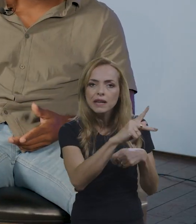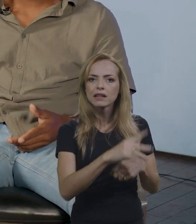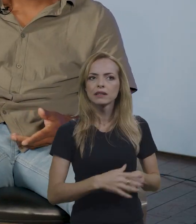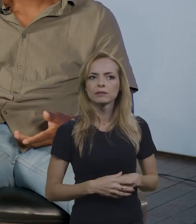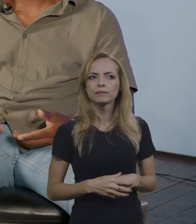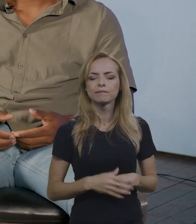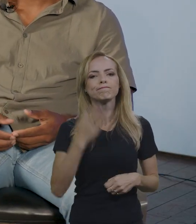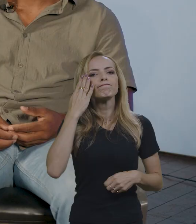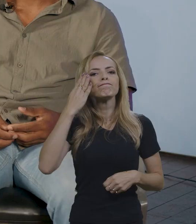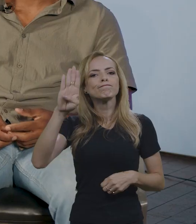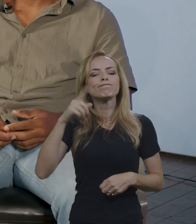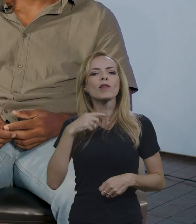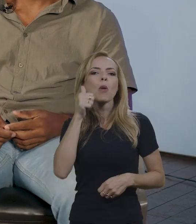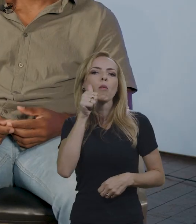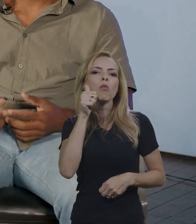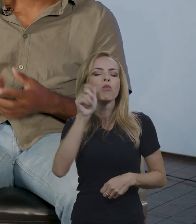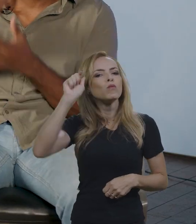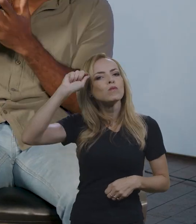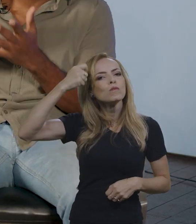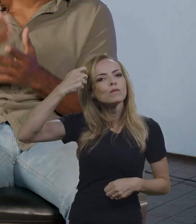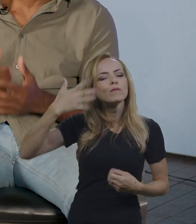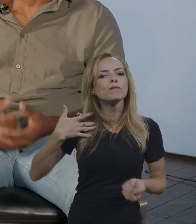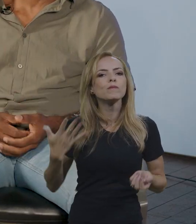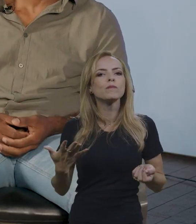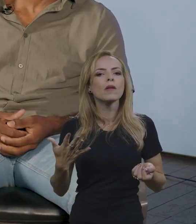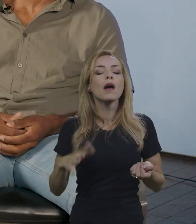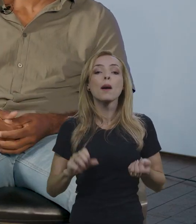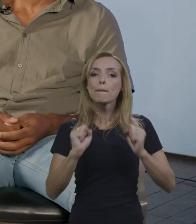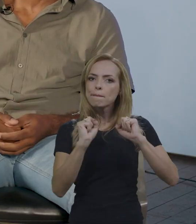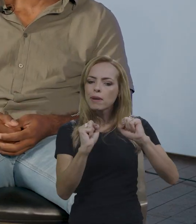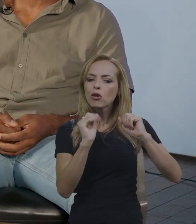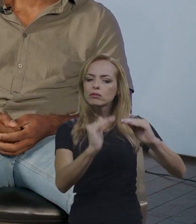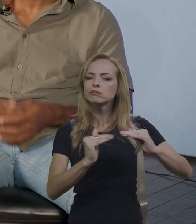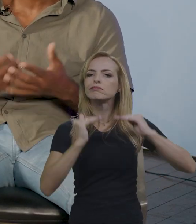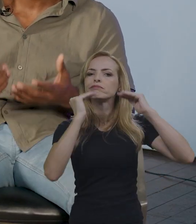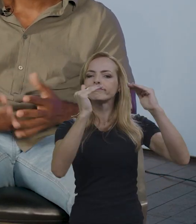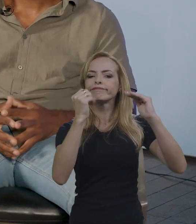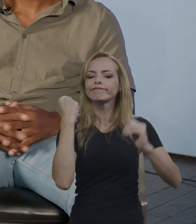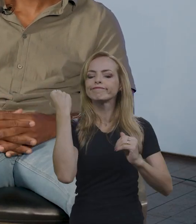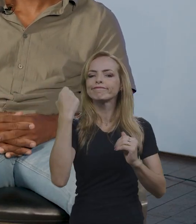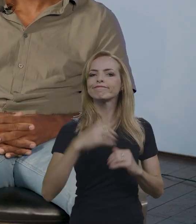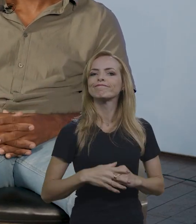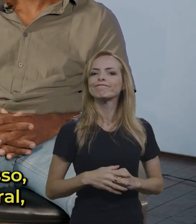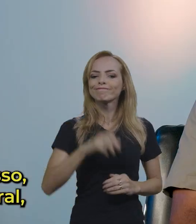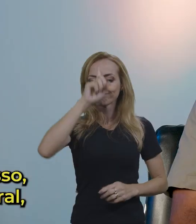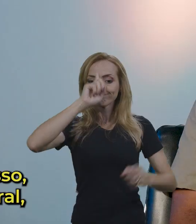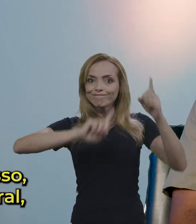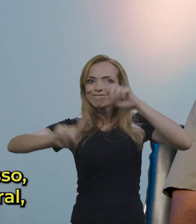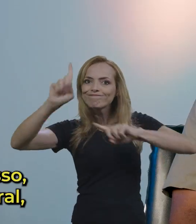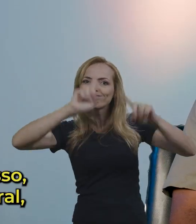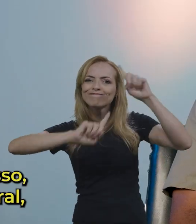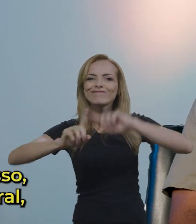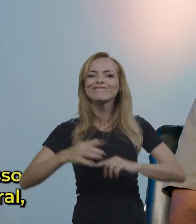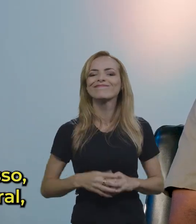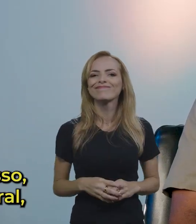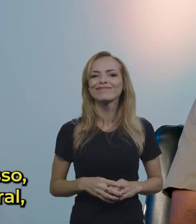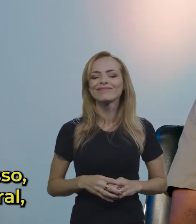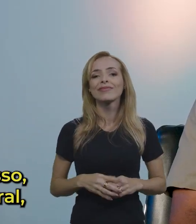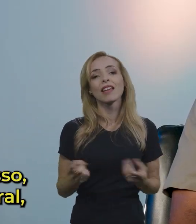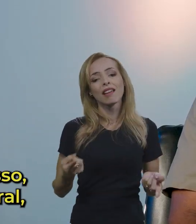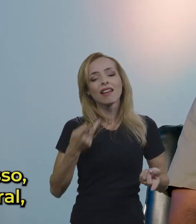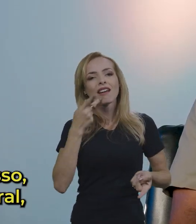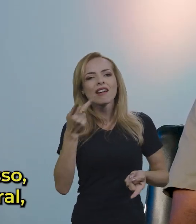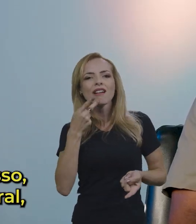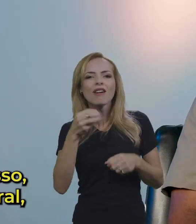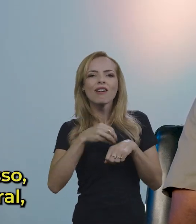principalmente as mulheres, como ela falou, negra, pode estar na liderança, né? Pode estar no poder. E aí, quando a gente está falando disso, a gente